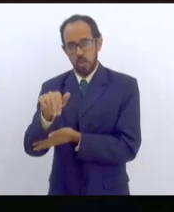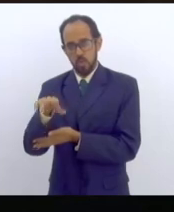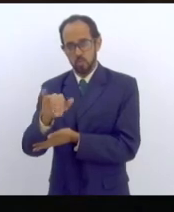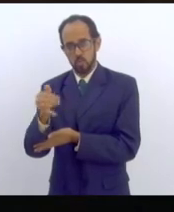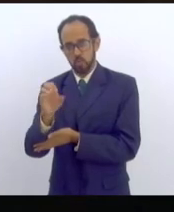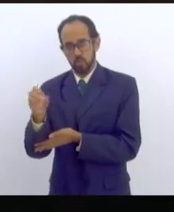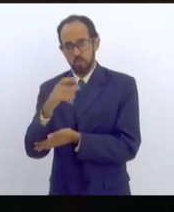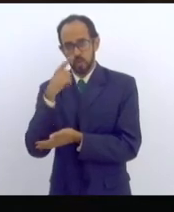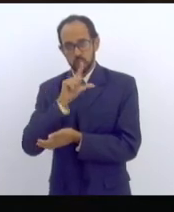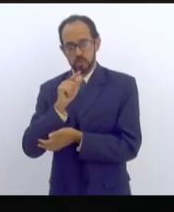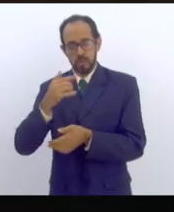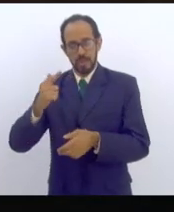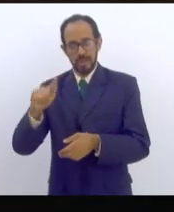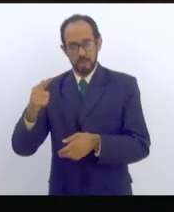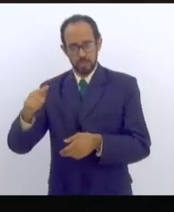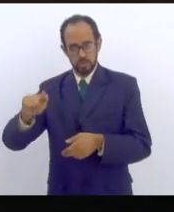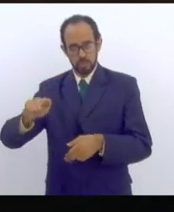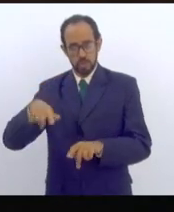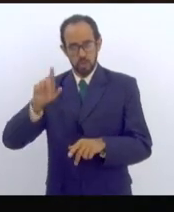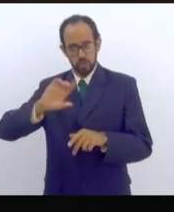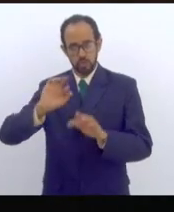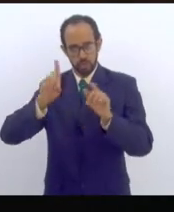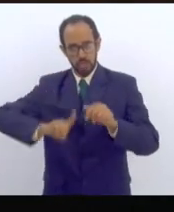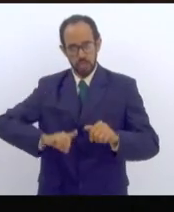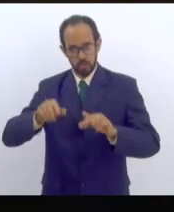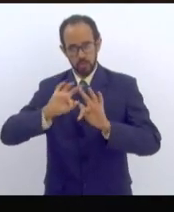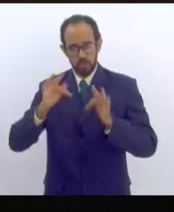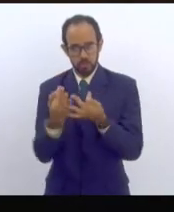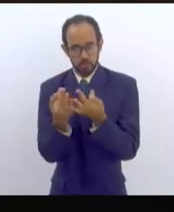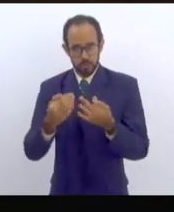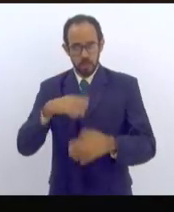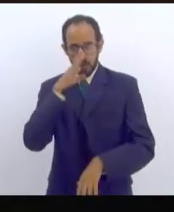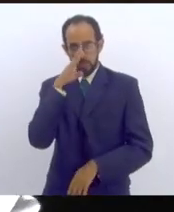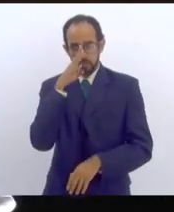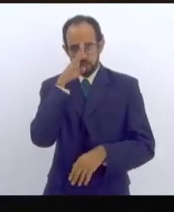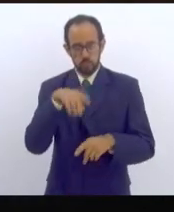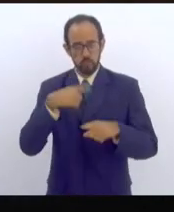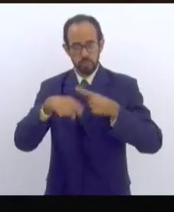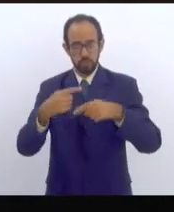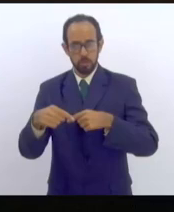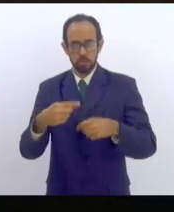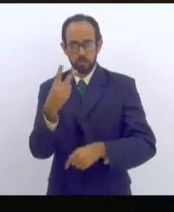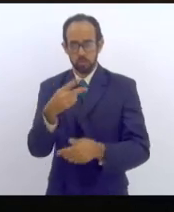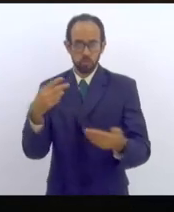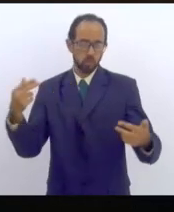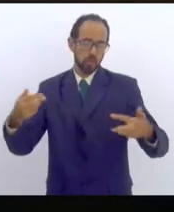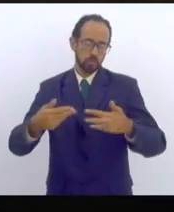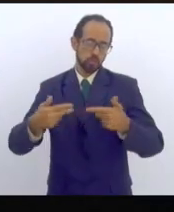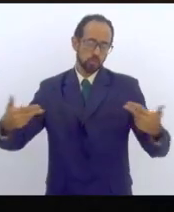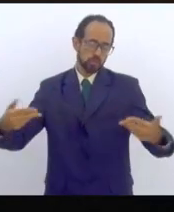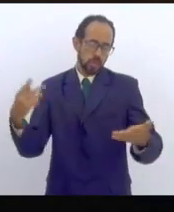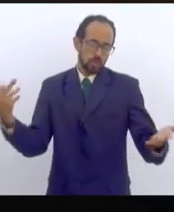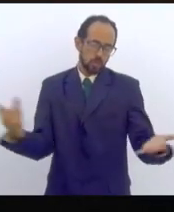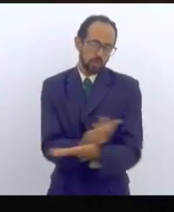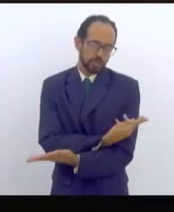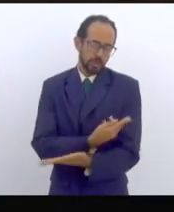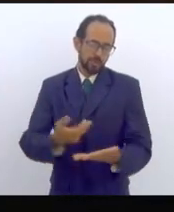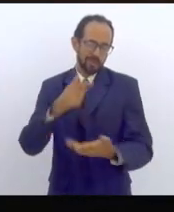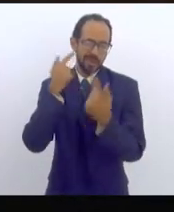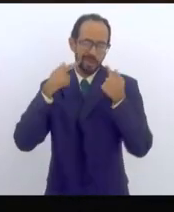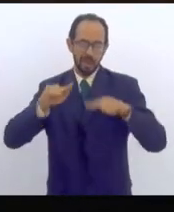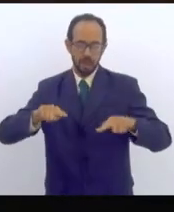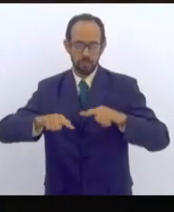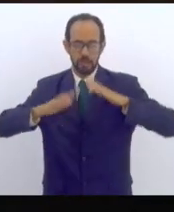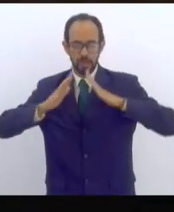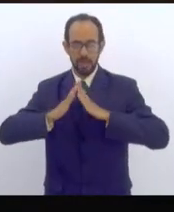essas famílias. É um absurdo, presidente, depois de você passar por duas tragédias, ter visto a sua casa, o seu lar,